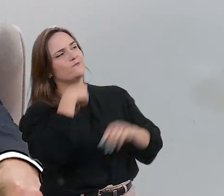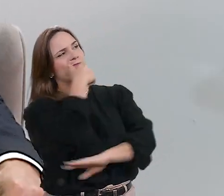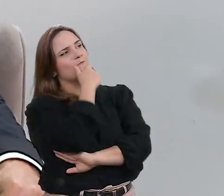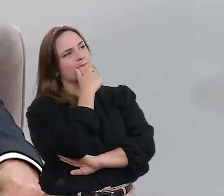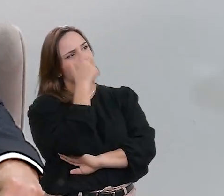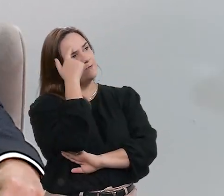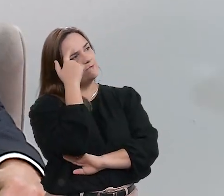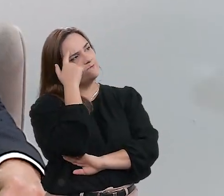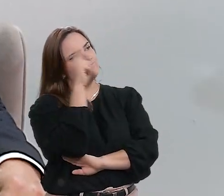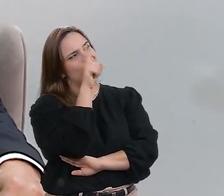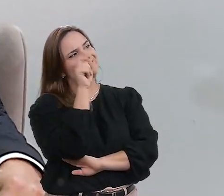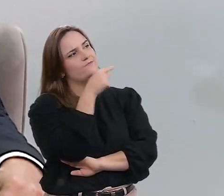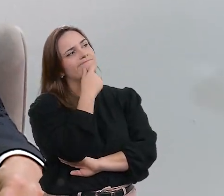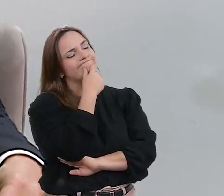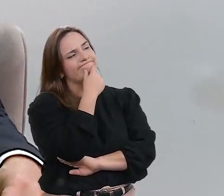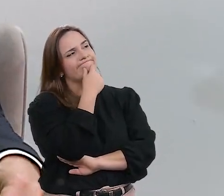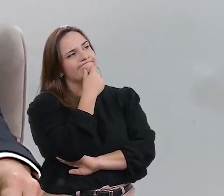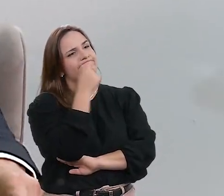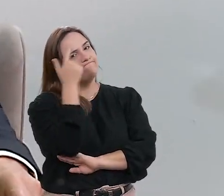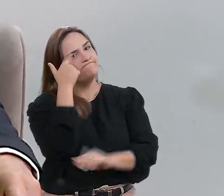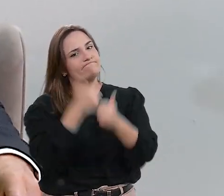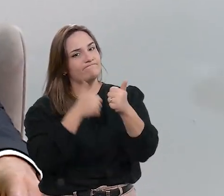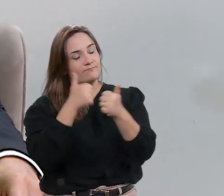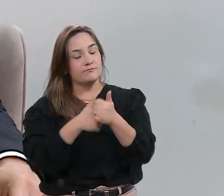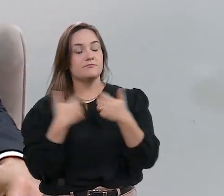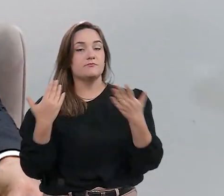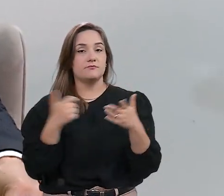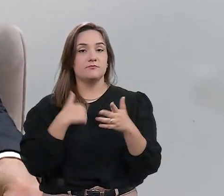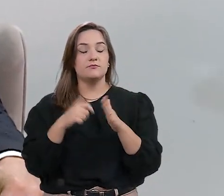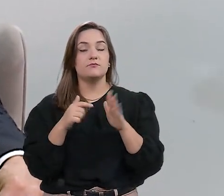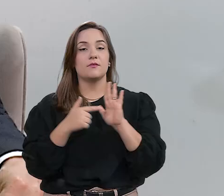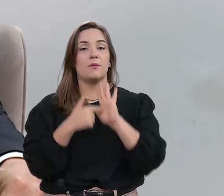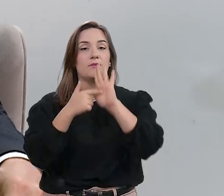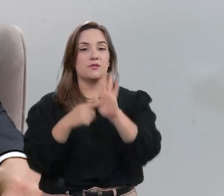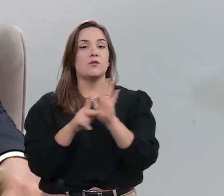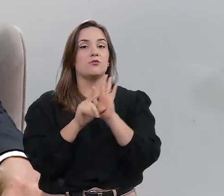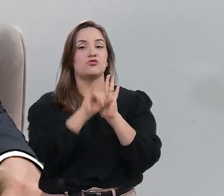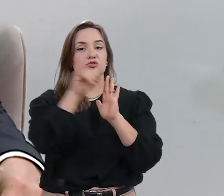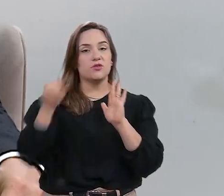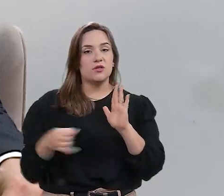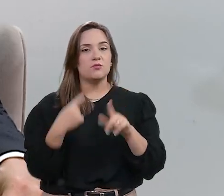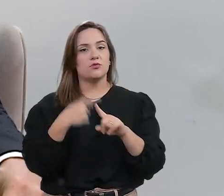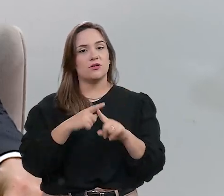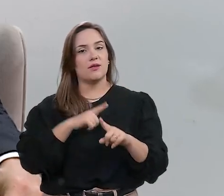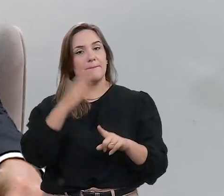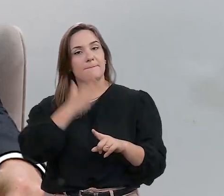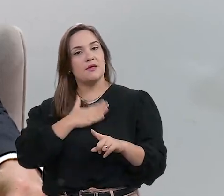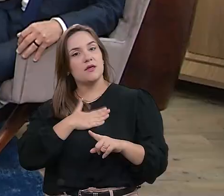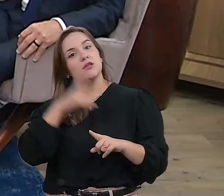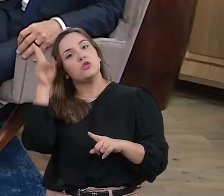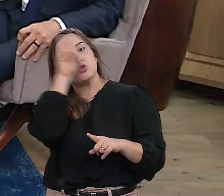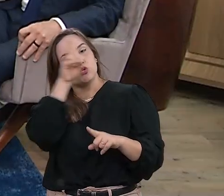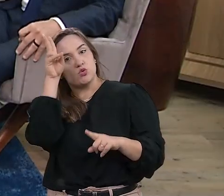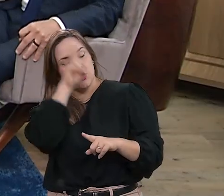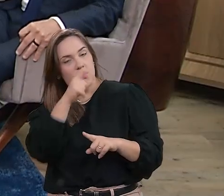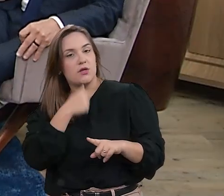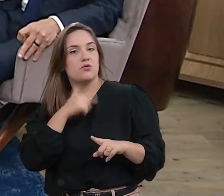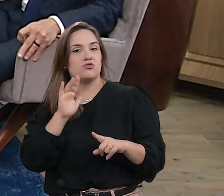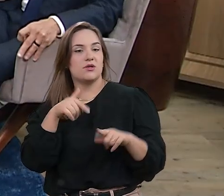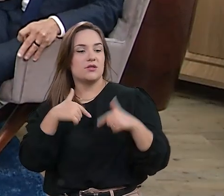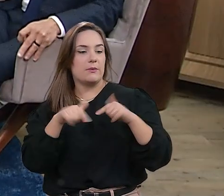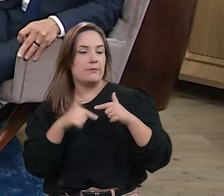né? Então eu apresentei um projeto porque, por conta até da minha história, né, que trabalhei com as pessoas